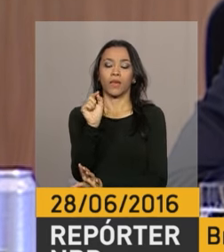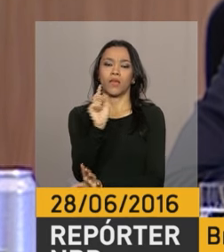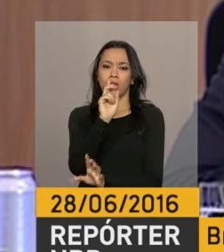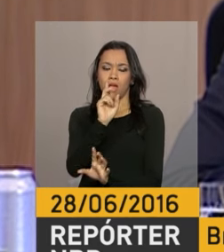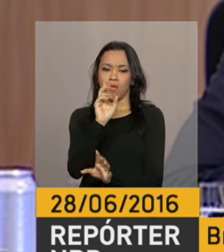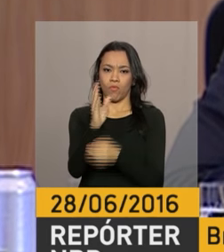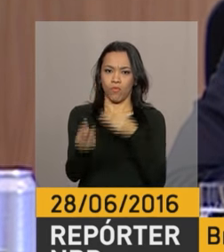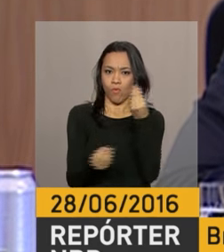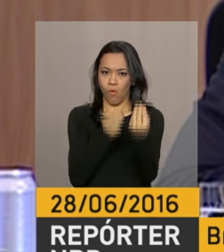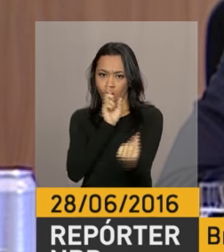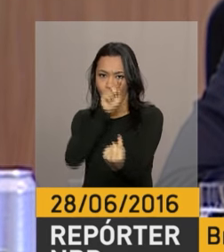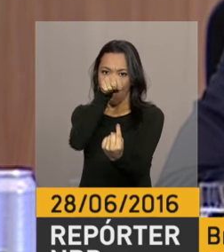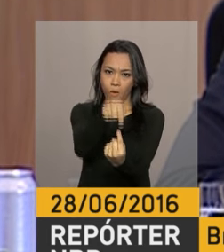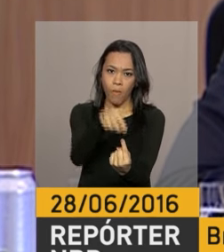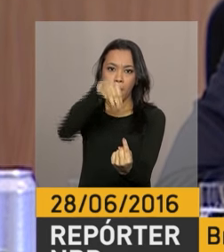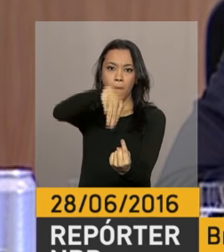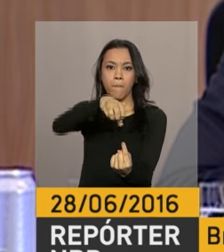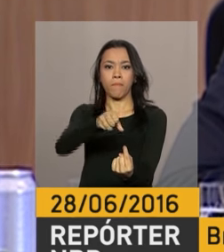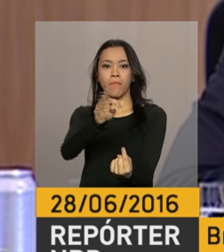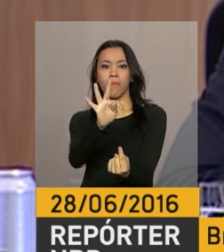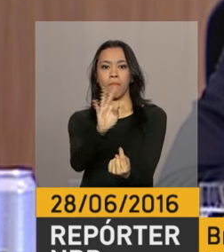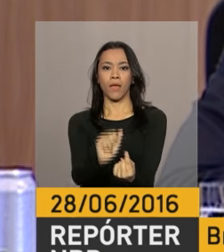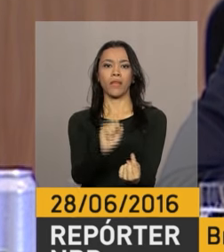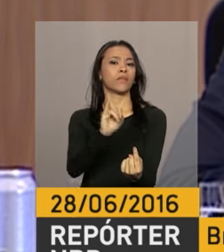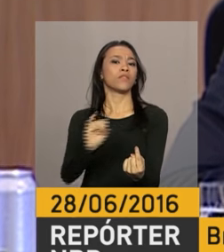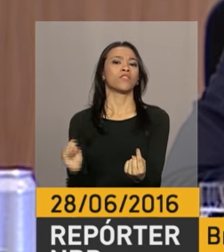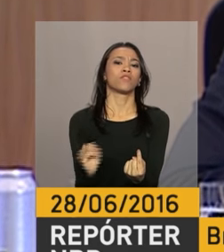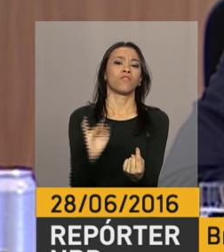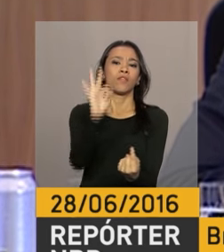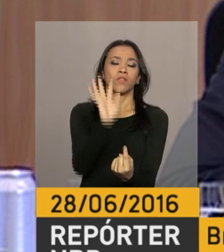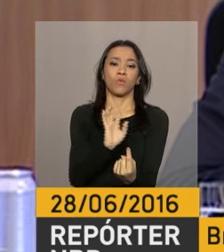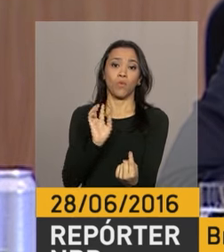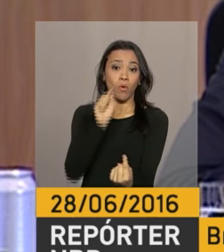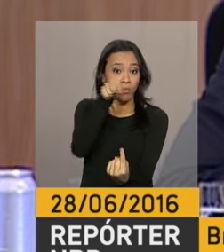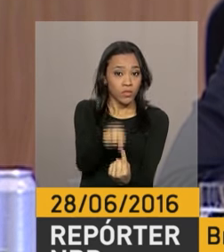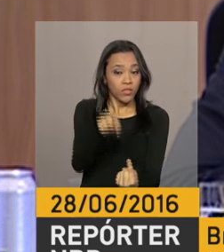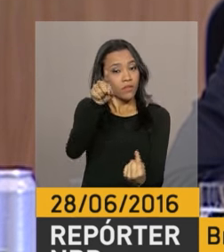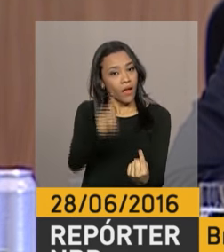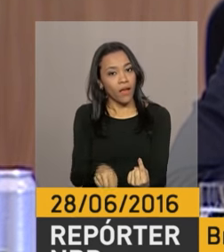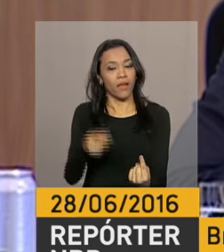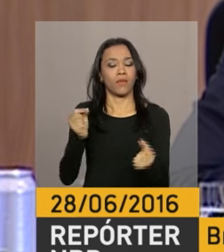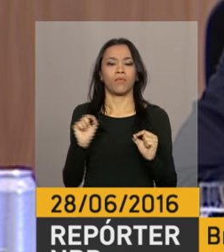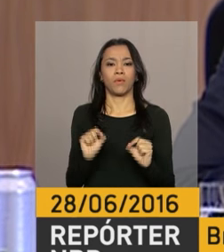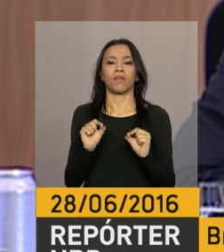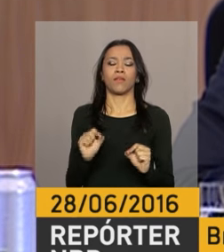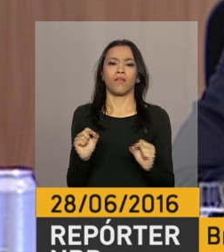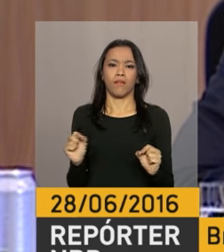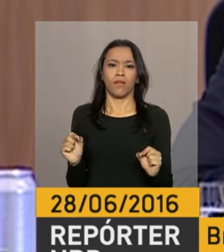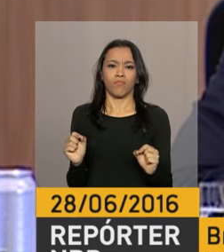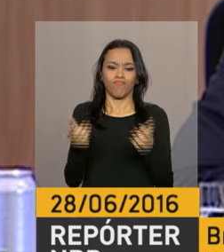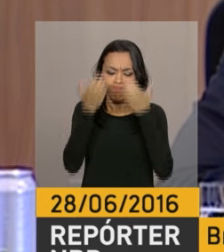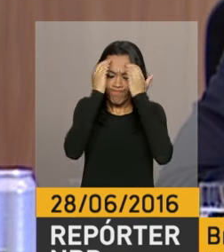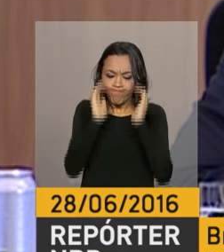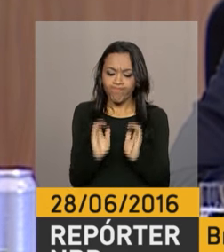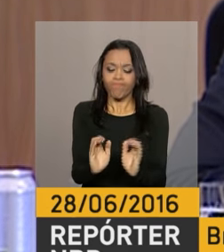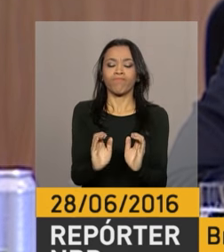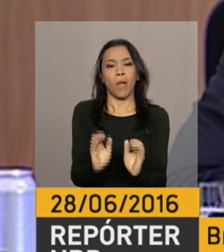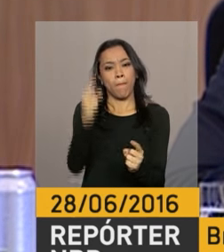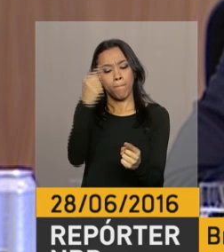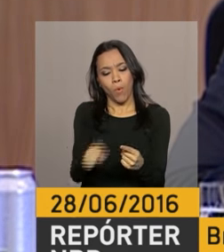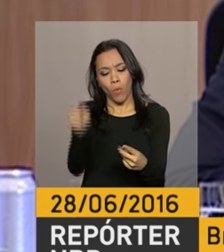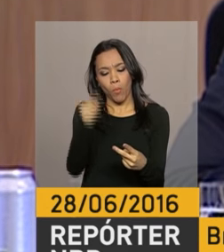inflação. No regime de meta de inflação, o objetivo é cumprir plenamente a meta